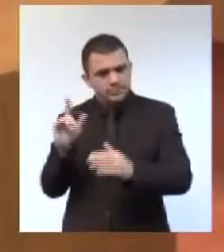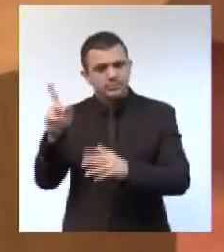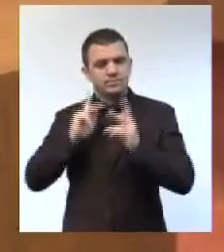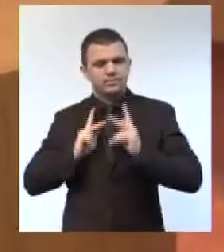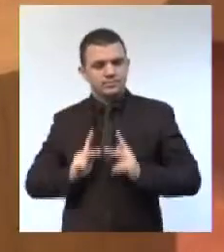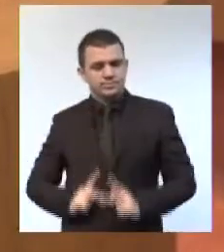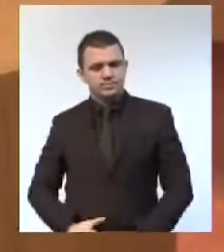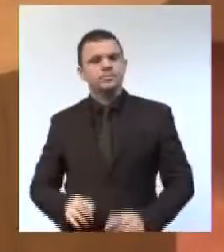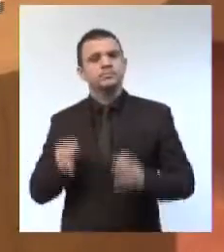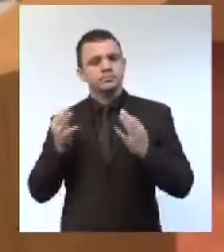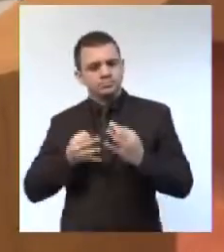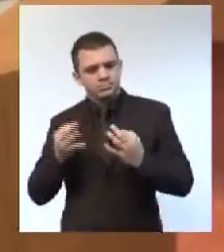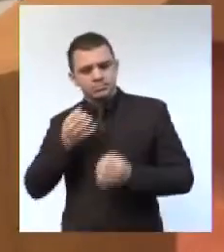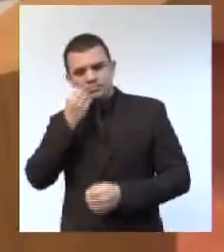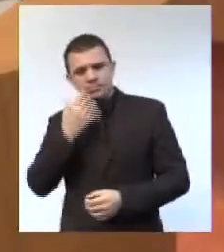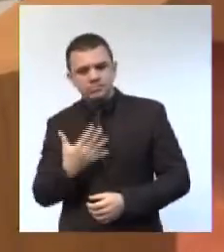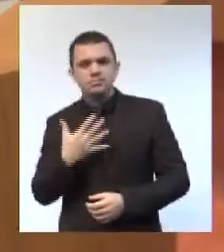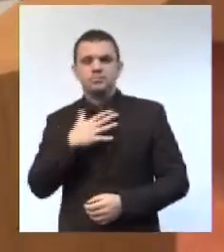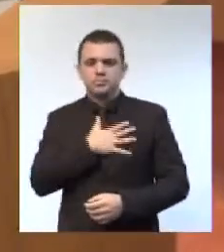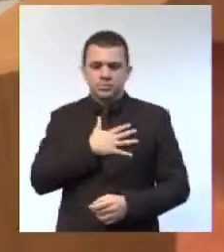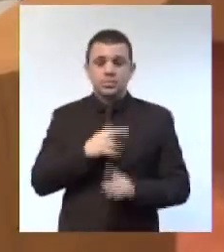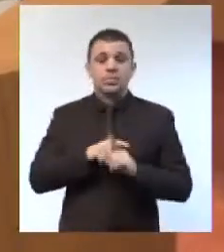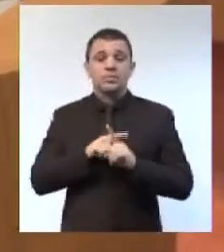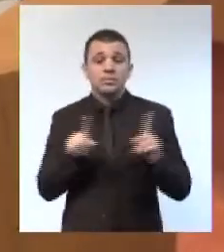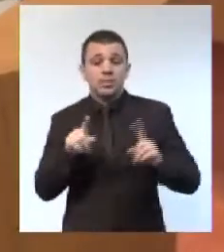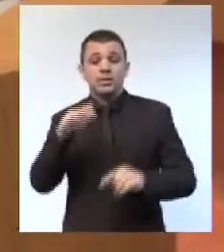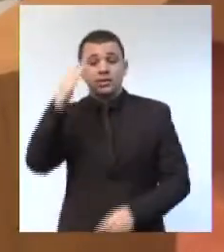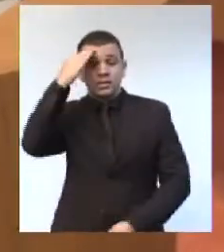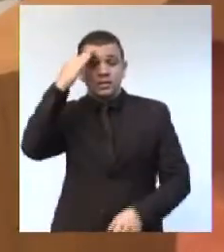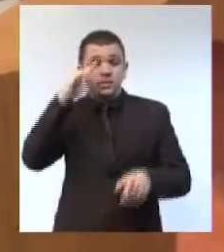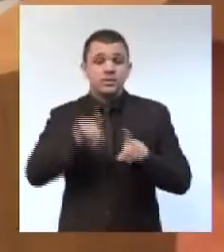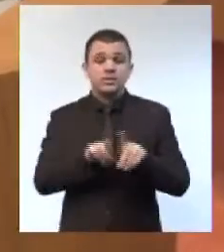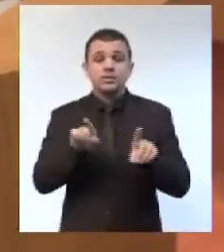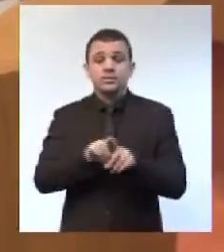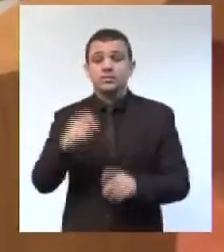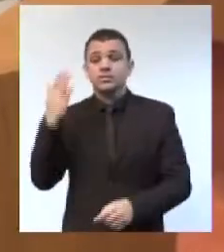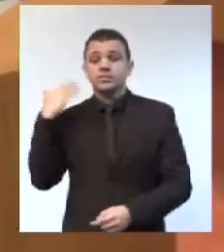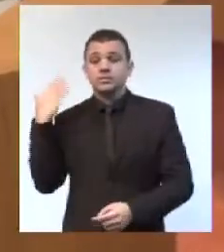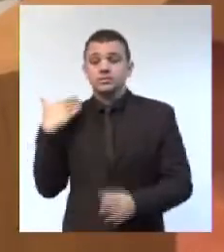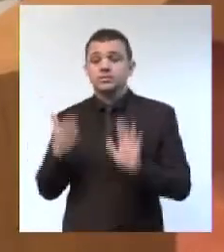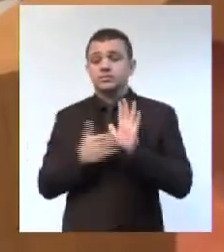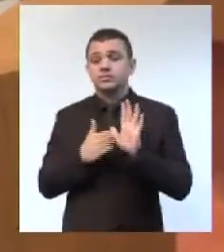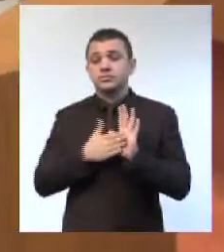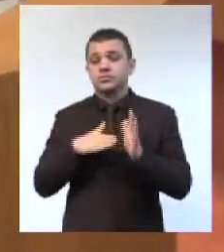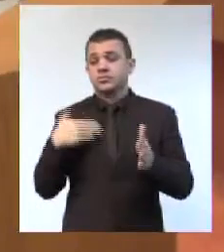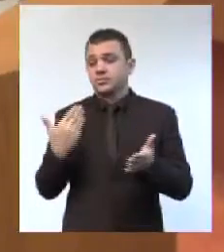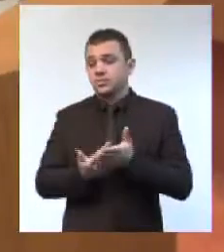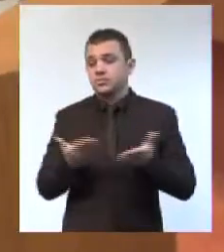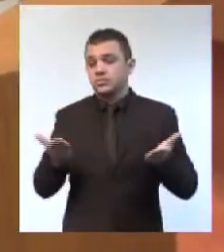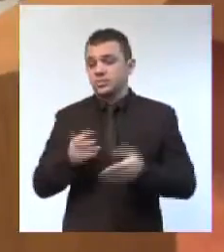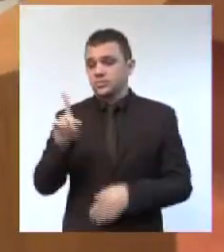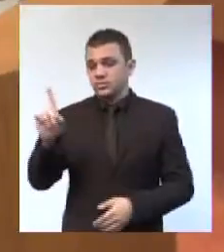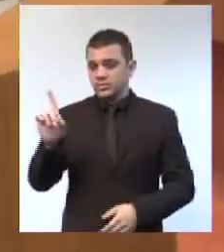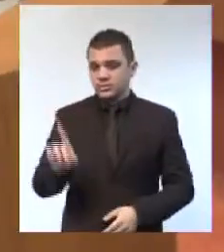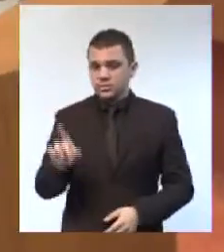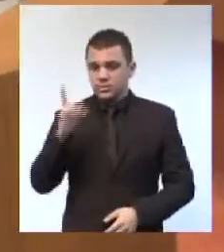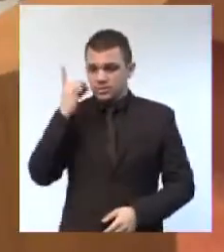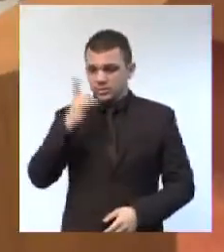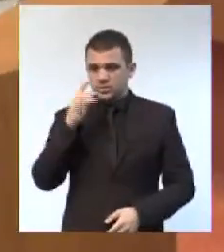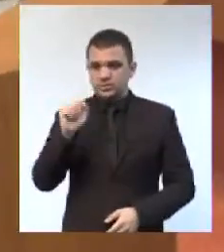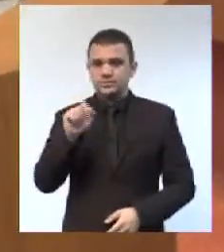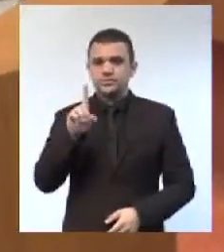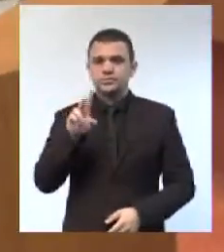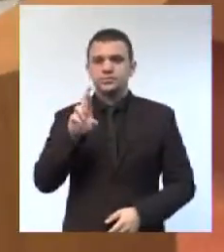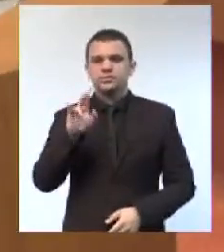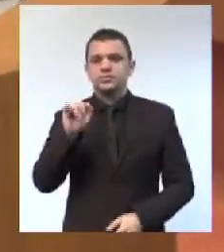casa, mas entendo que nessas últimas 2 propostas feitas pelo deputado Adriano, tanto do impeachment do governador